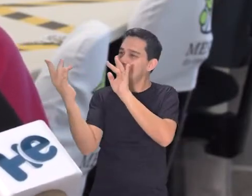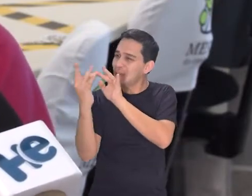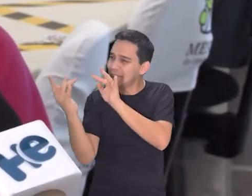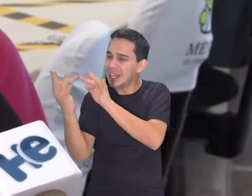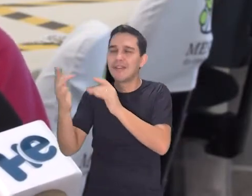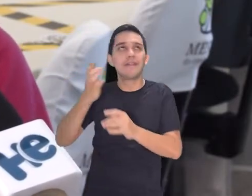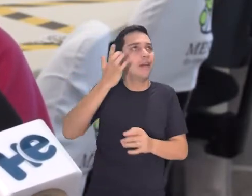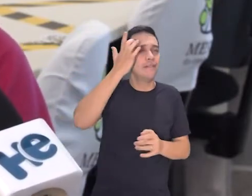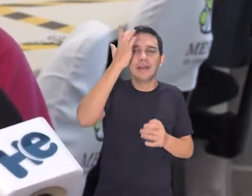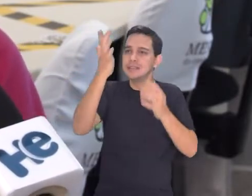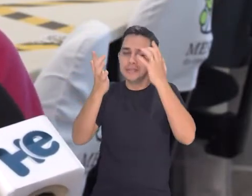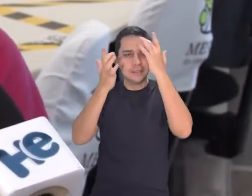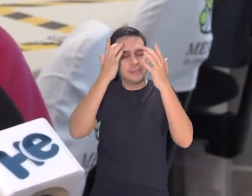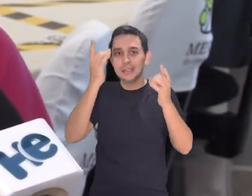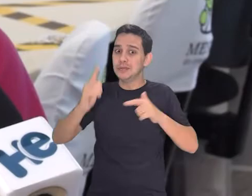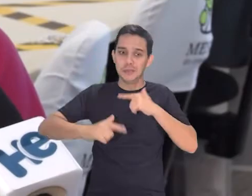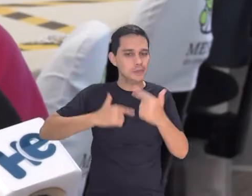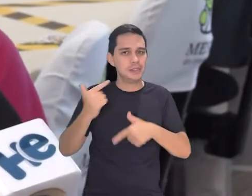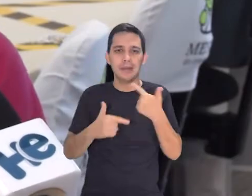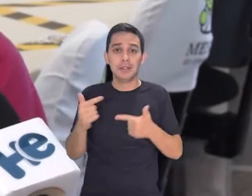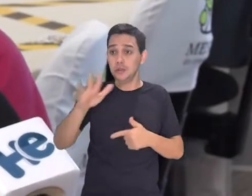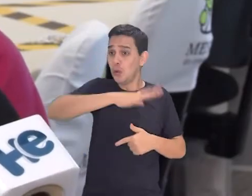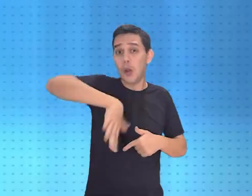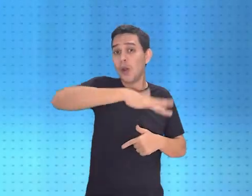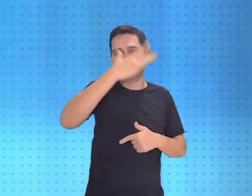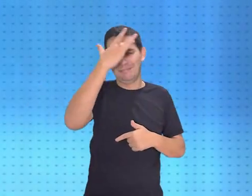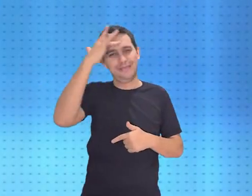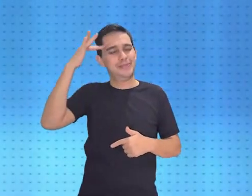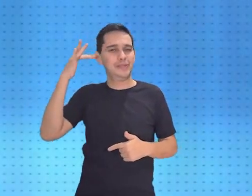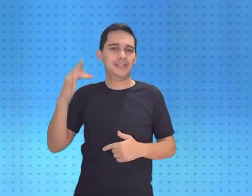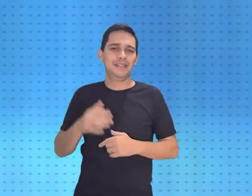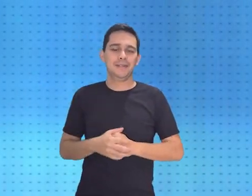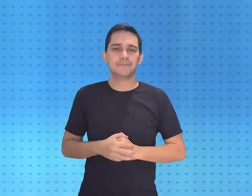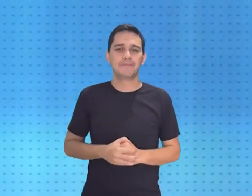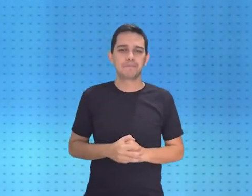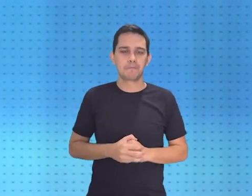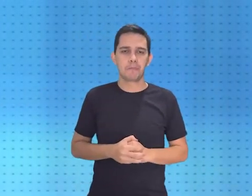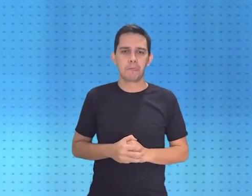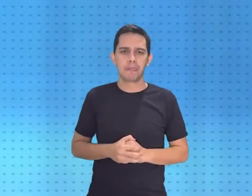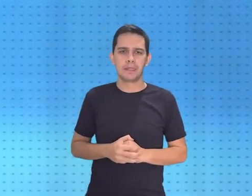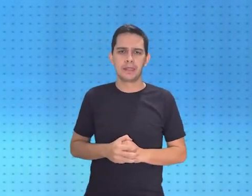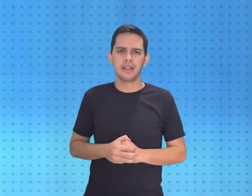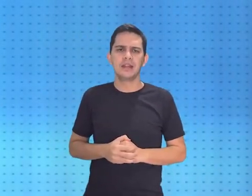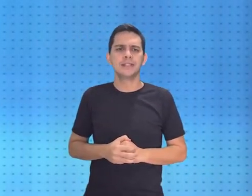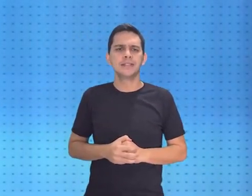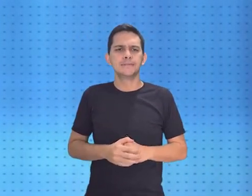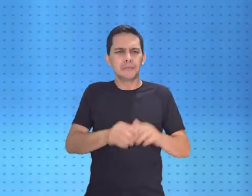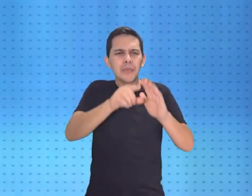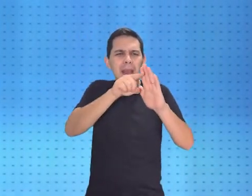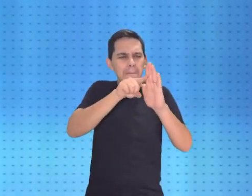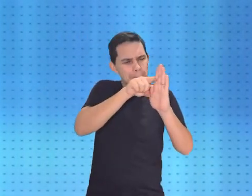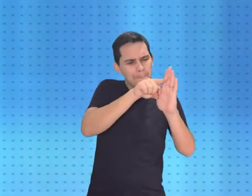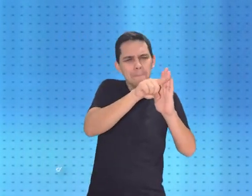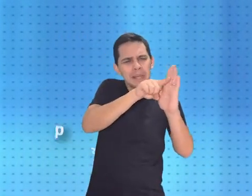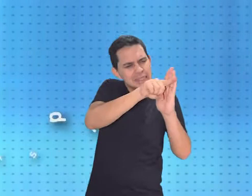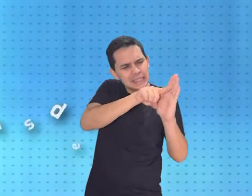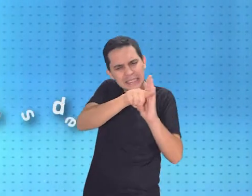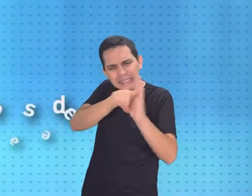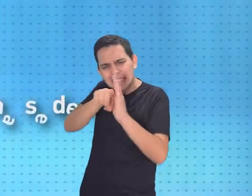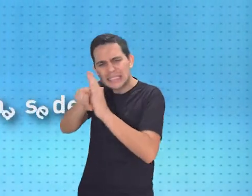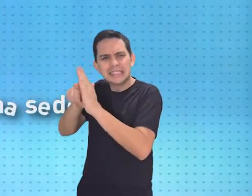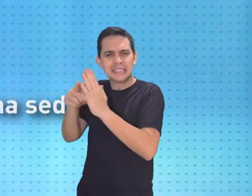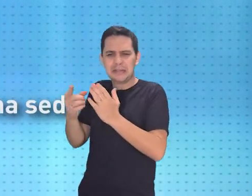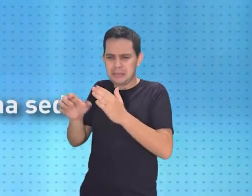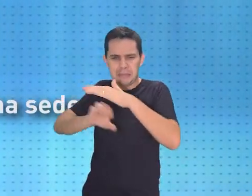vai facilitar também o trabalho das pessoas. Segundo uma pesquisa realizada pela empresa de consultoria de gestão